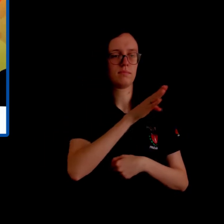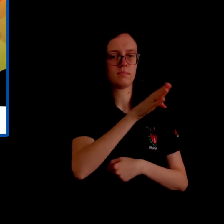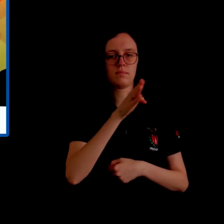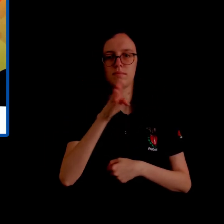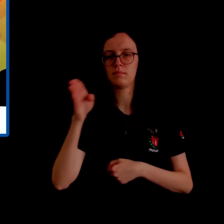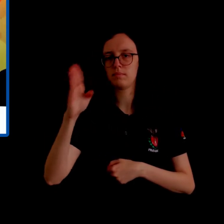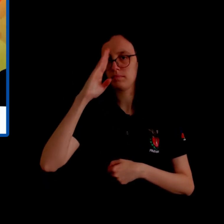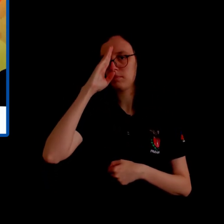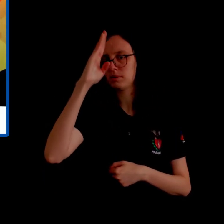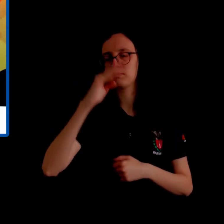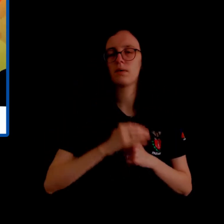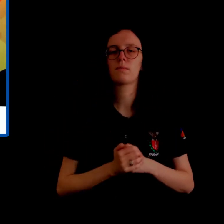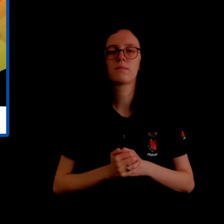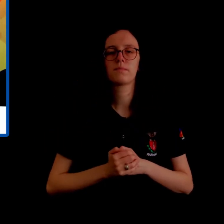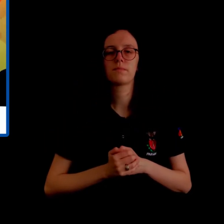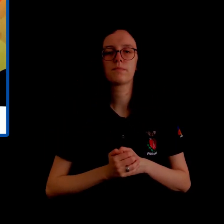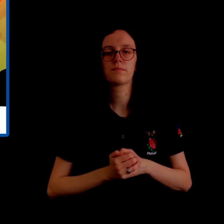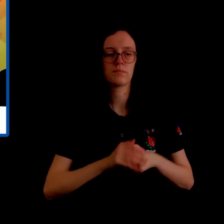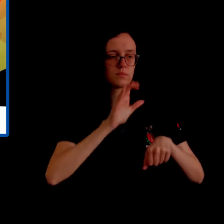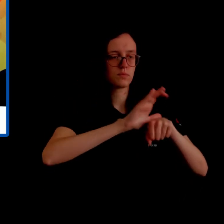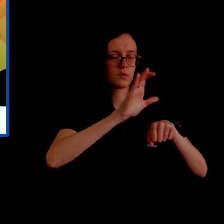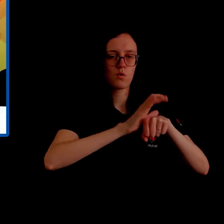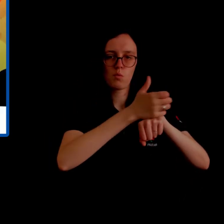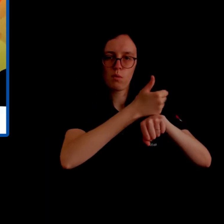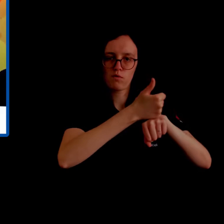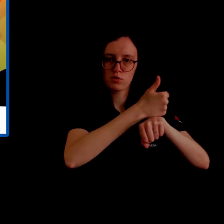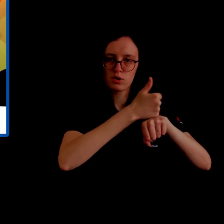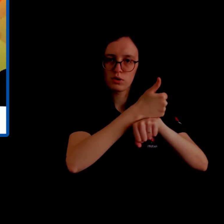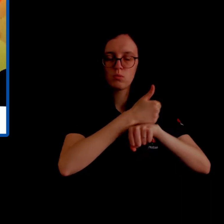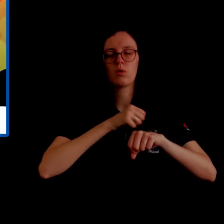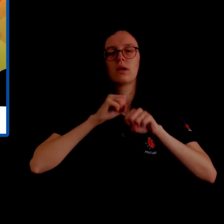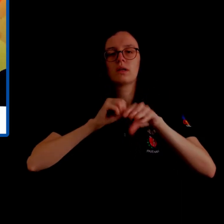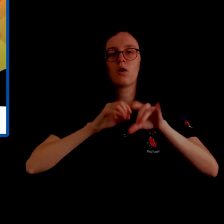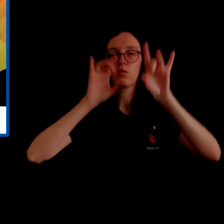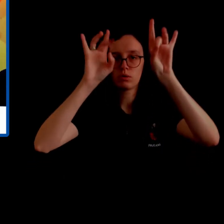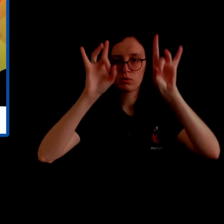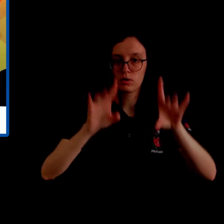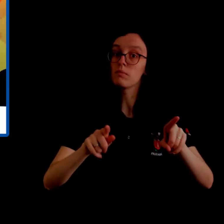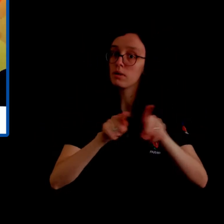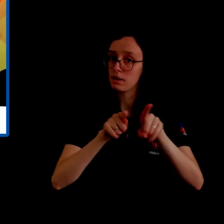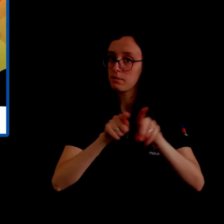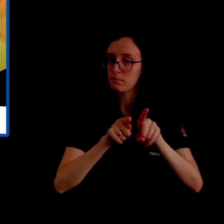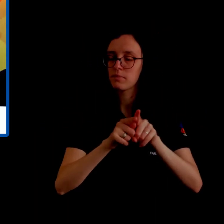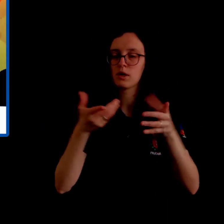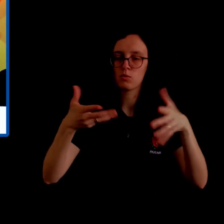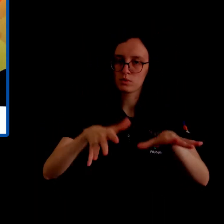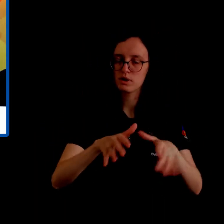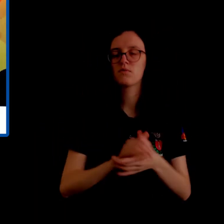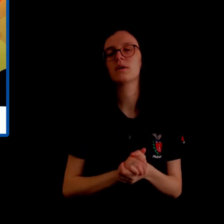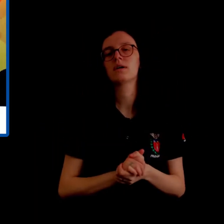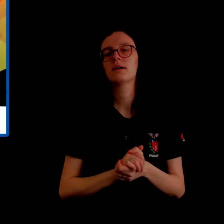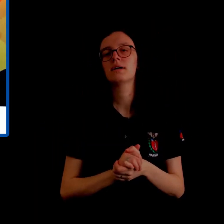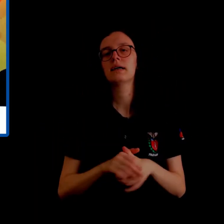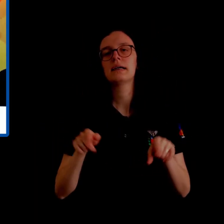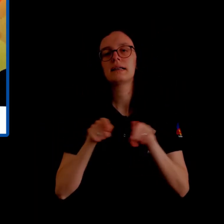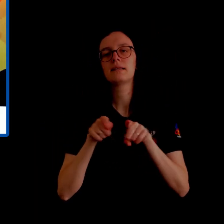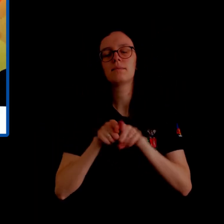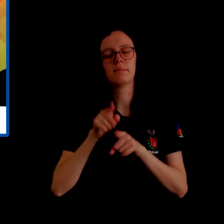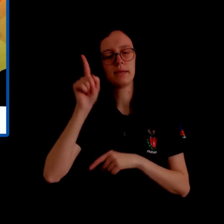que são os cursos profissionalizantes, a educação especial, inclusiva, e